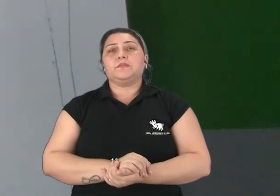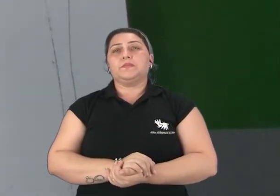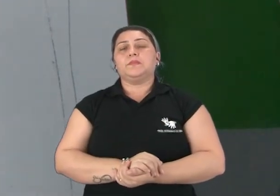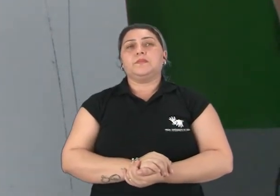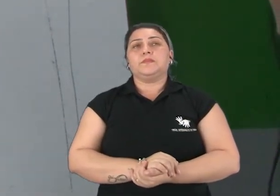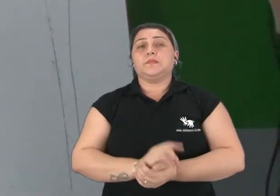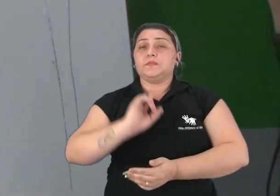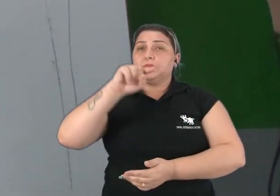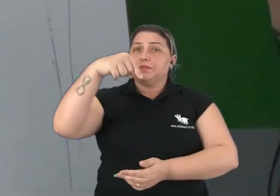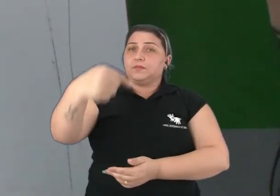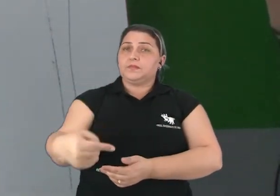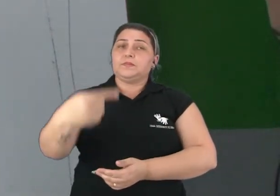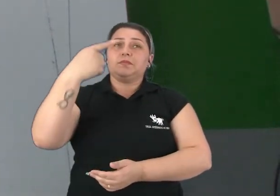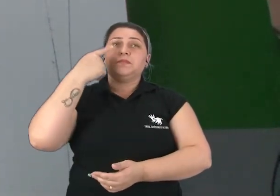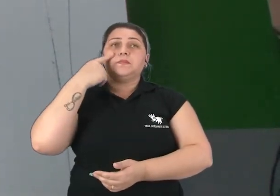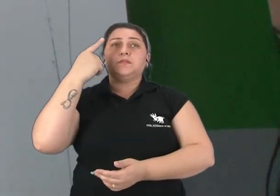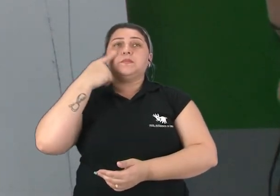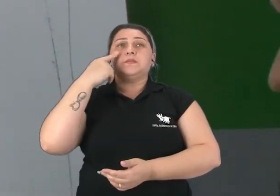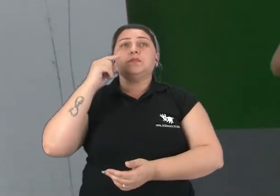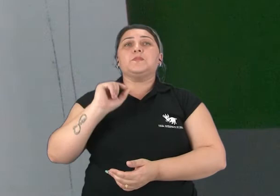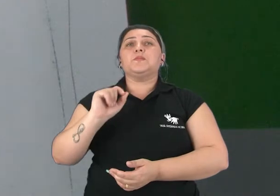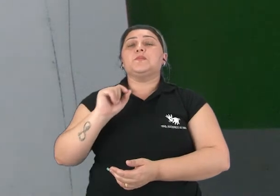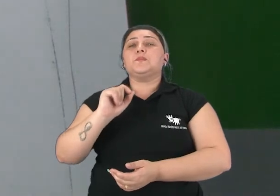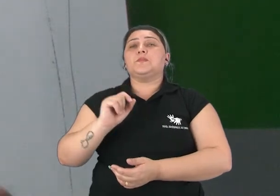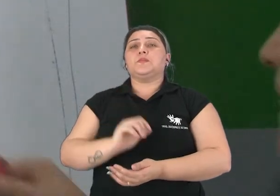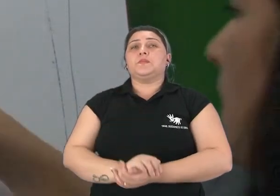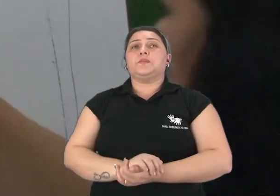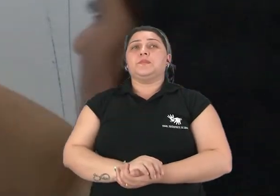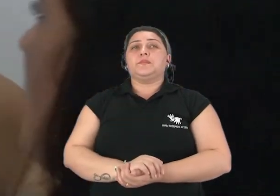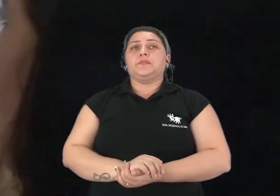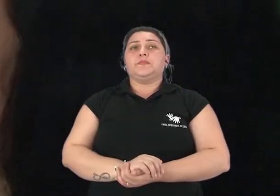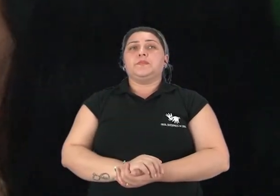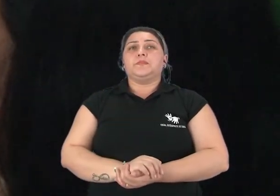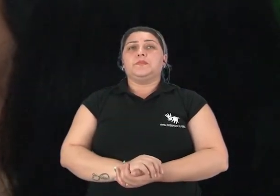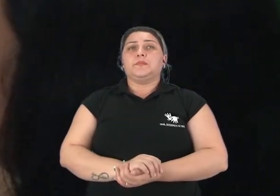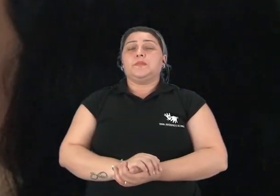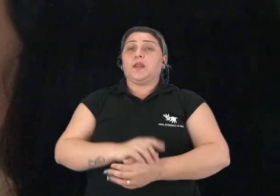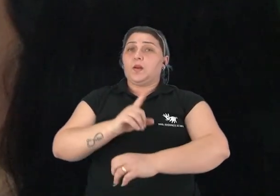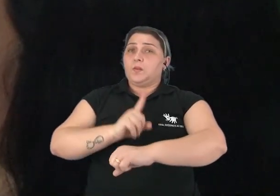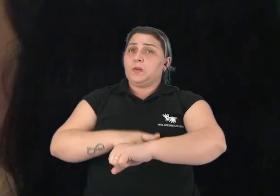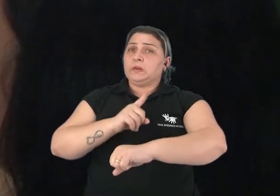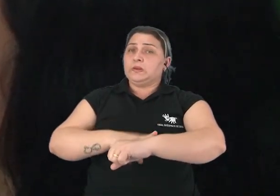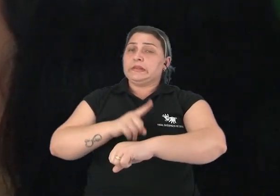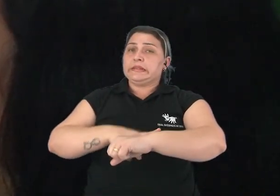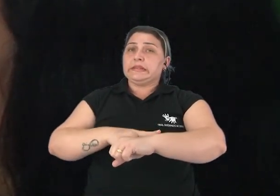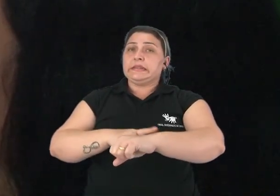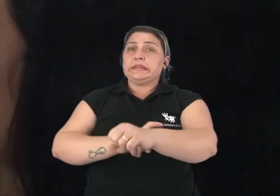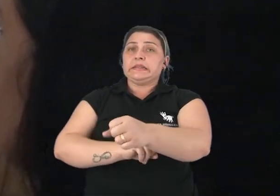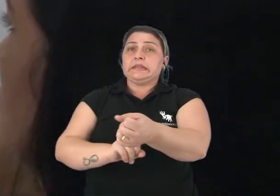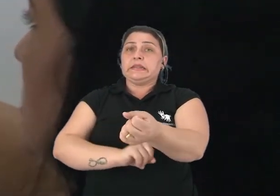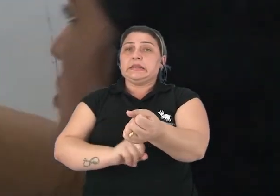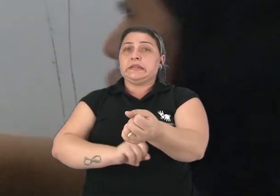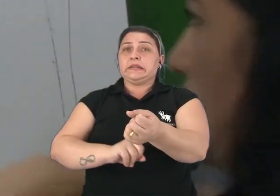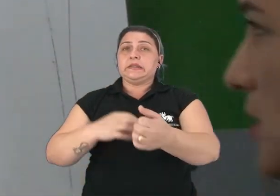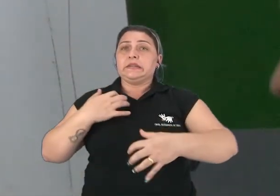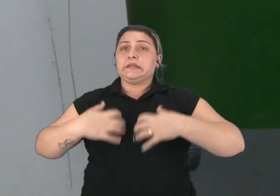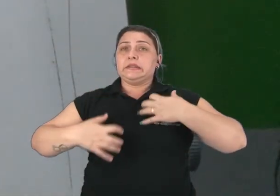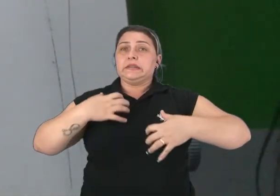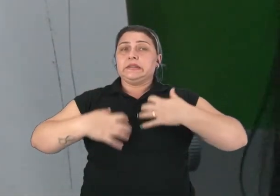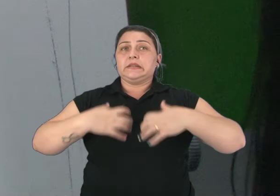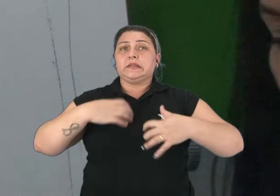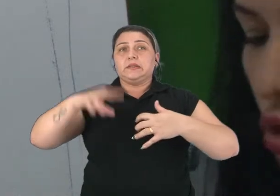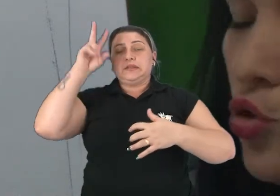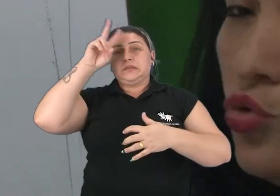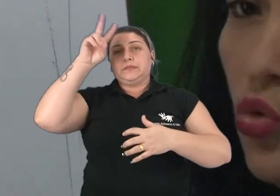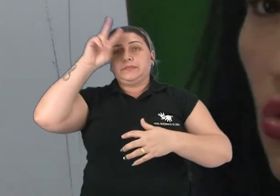vocês e depois a gente ver o clímax que que é é um momento de mal intenção da